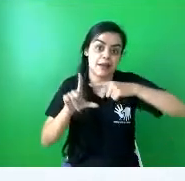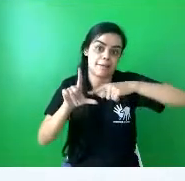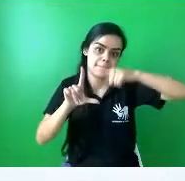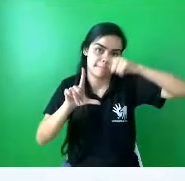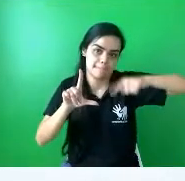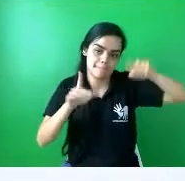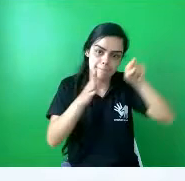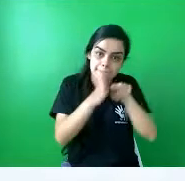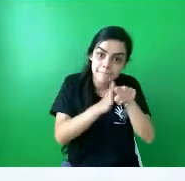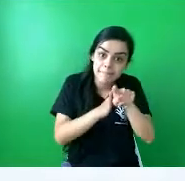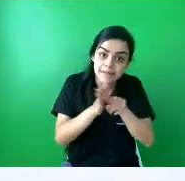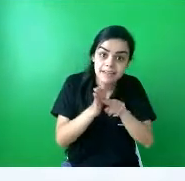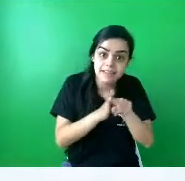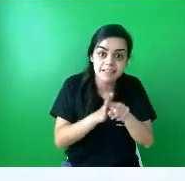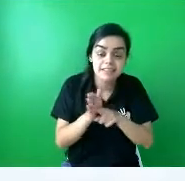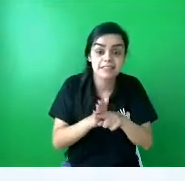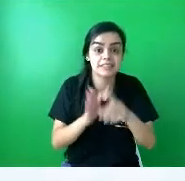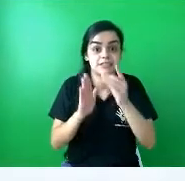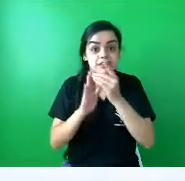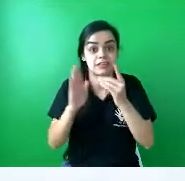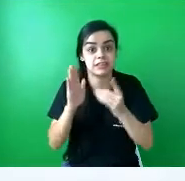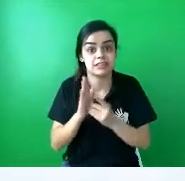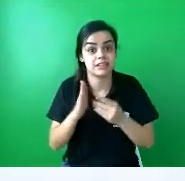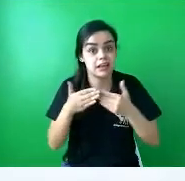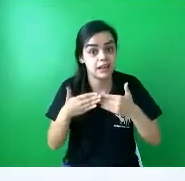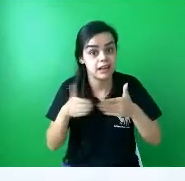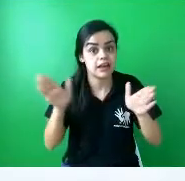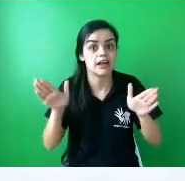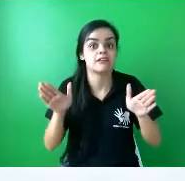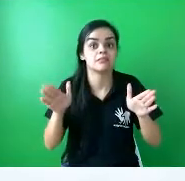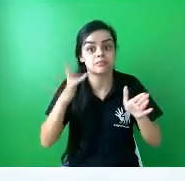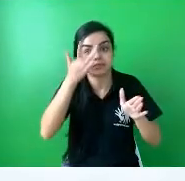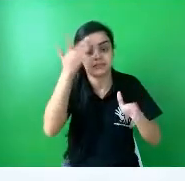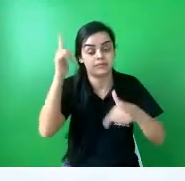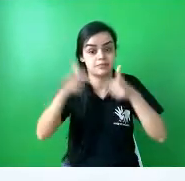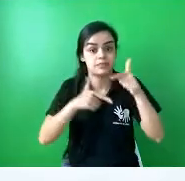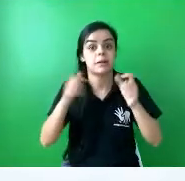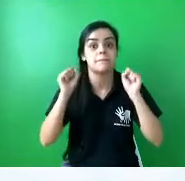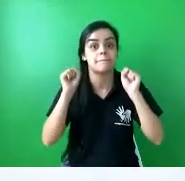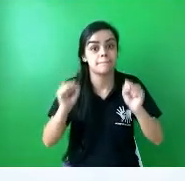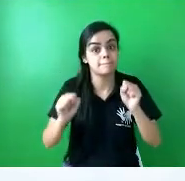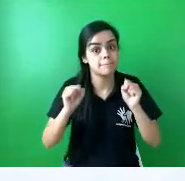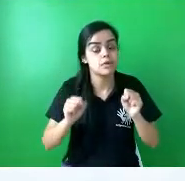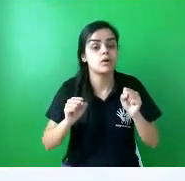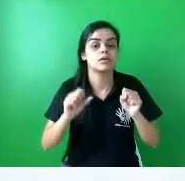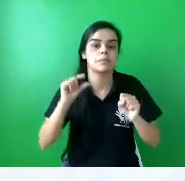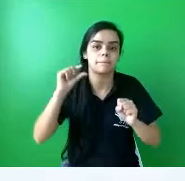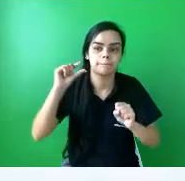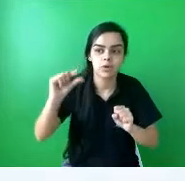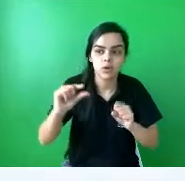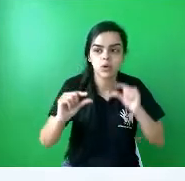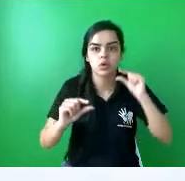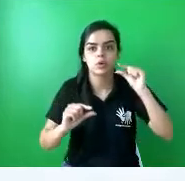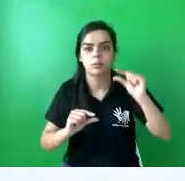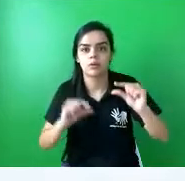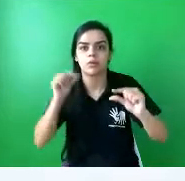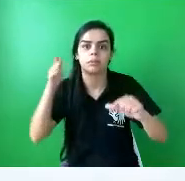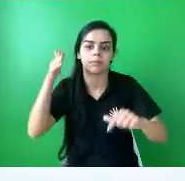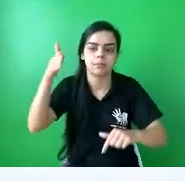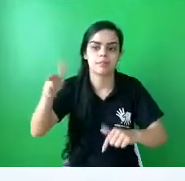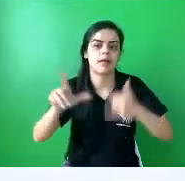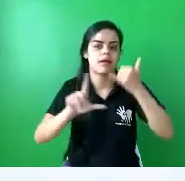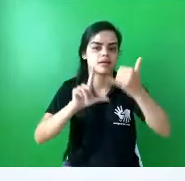estatísticas, esse decreto ele abre para que os trabalhadores possam retomar aos poucos a sua área de lazer, a